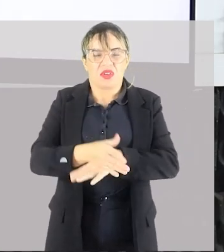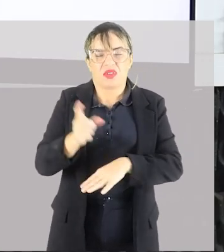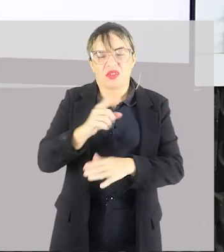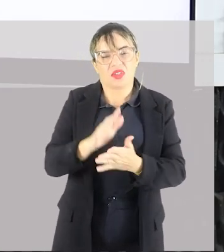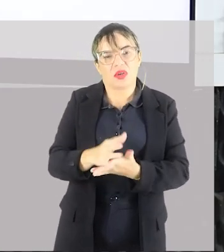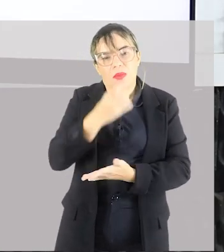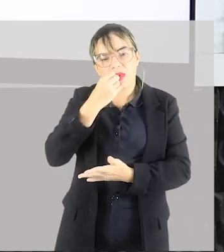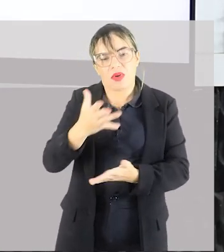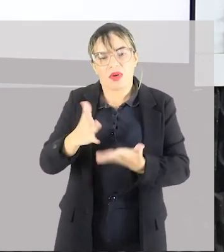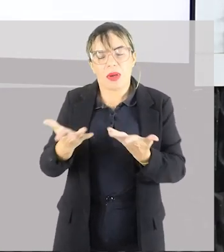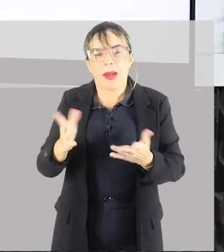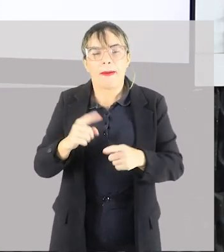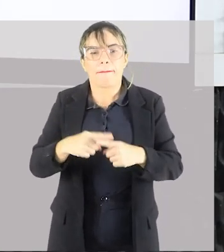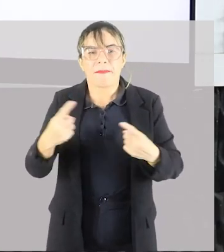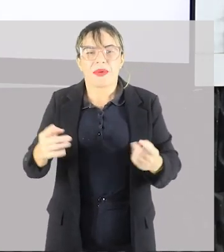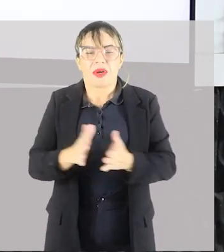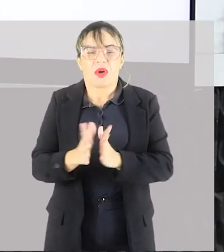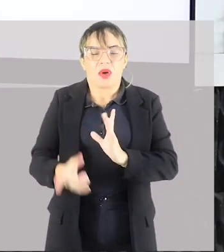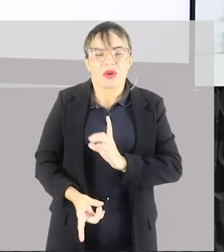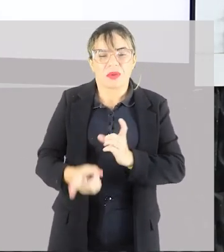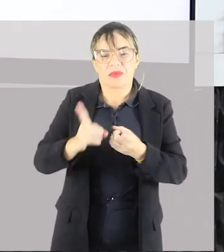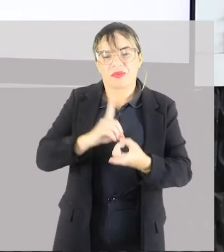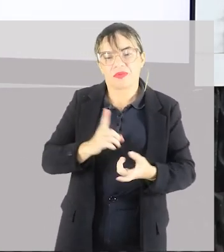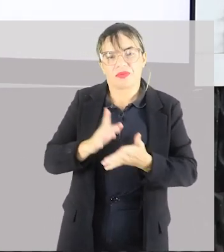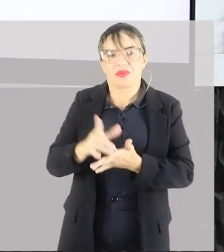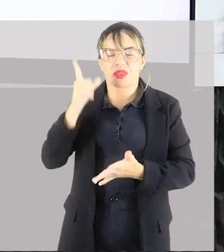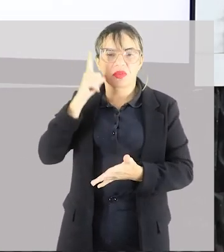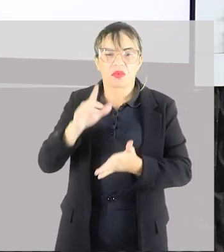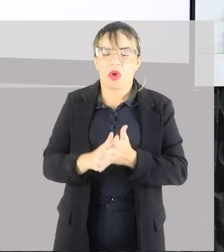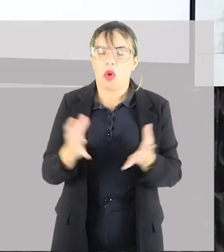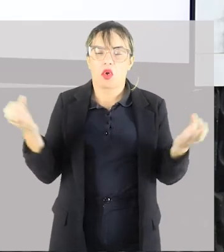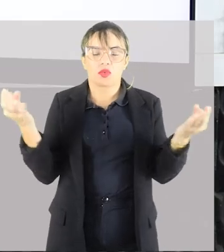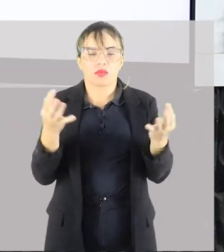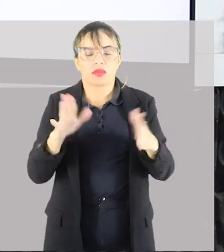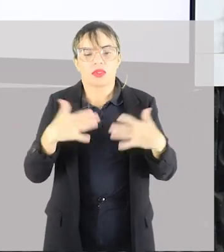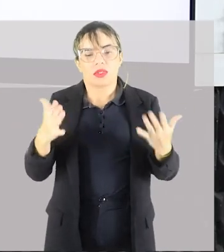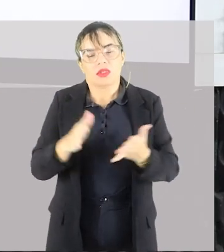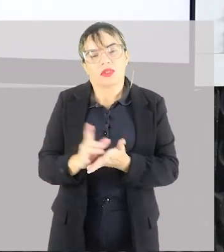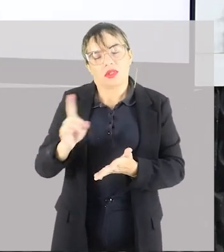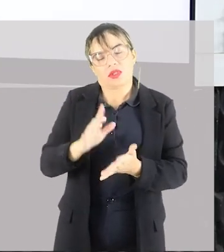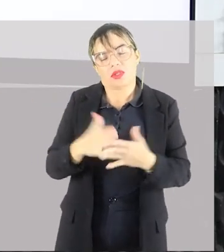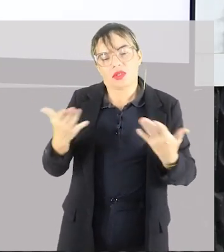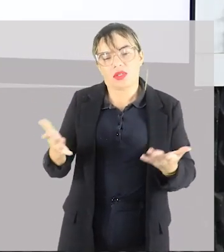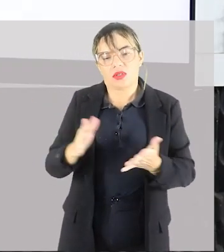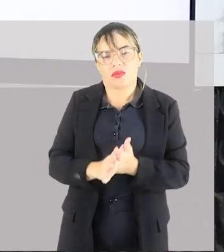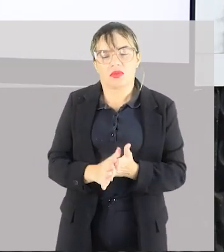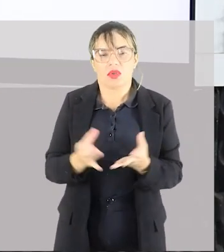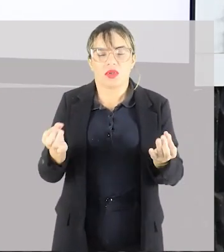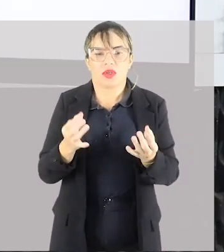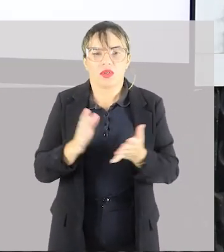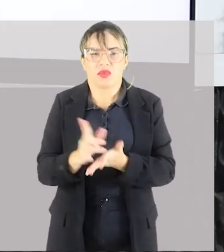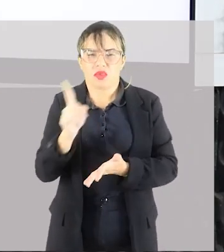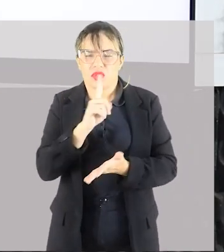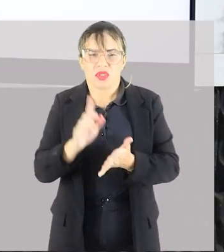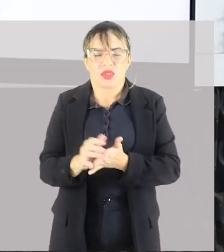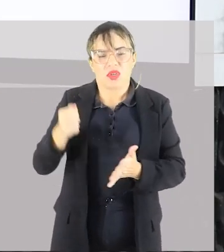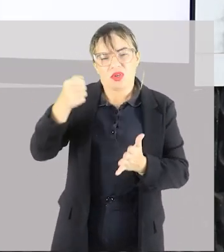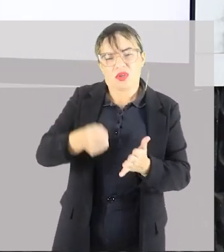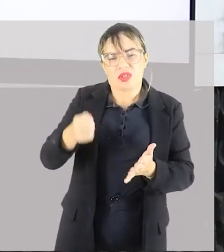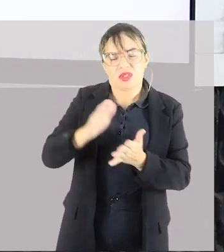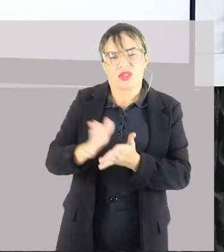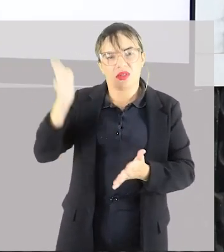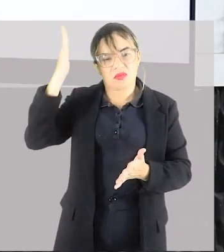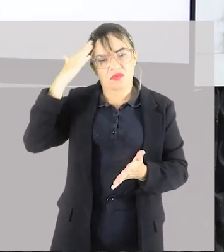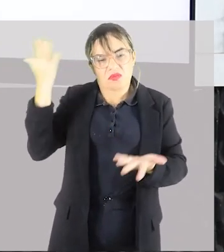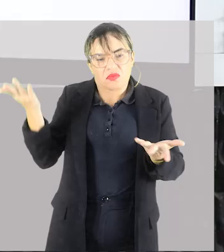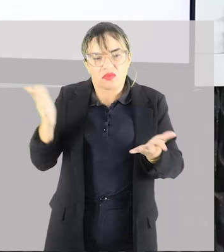é te causar uma reação adversa. Se conseguiu, é ótimo. Se não conseguiu, é ótimo também. Você não é obrigado a tentar entender a obra.